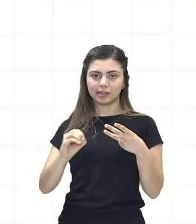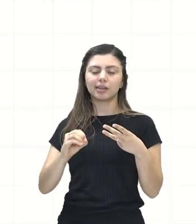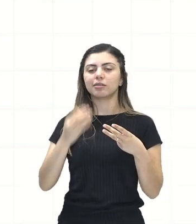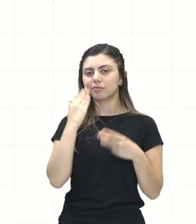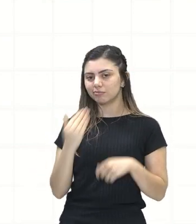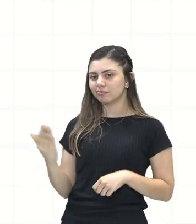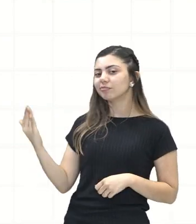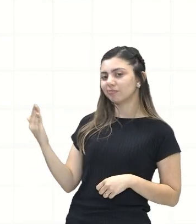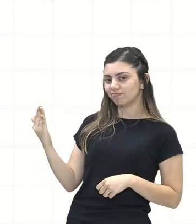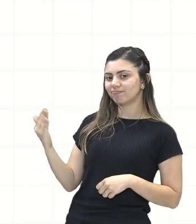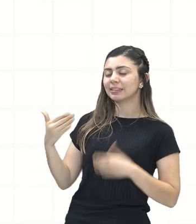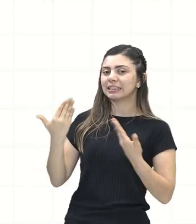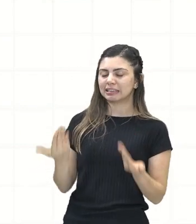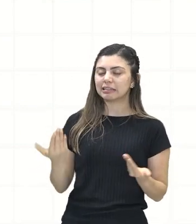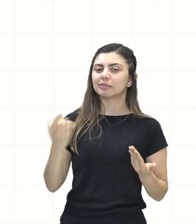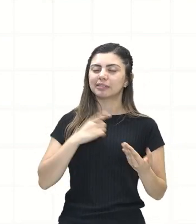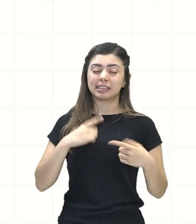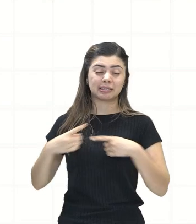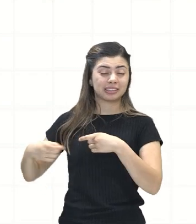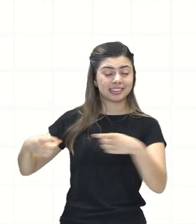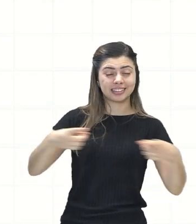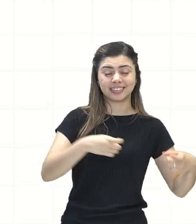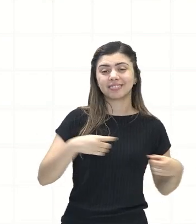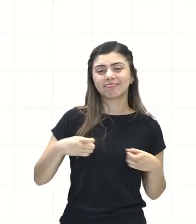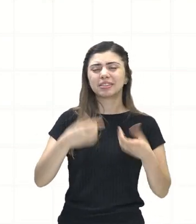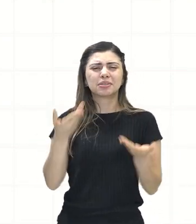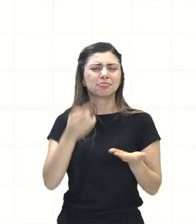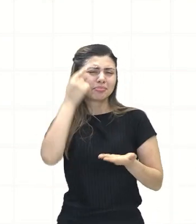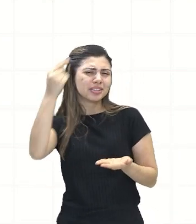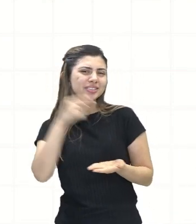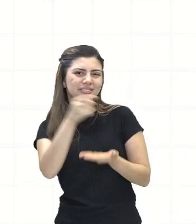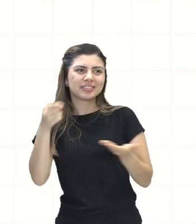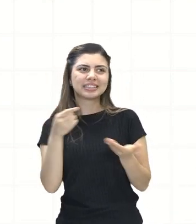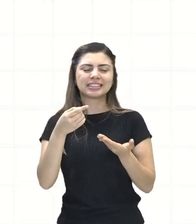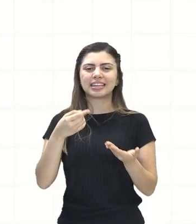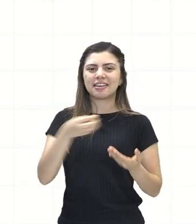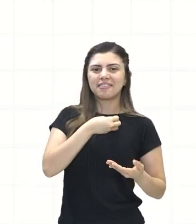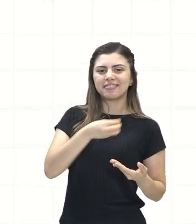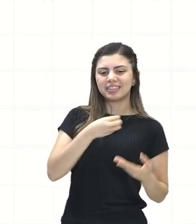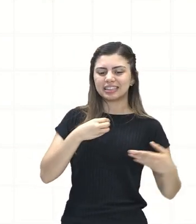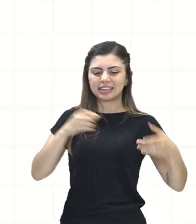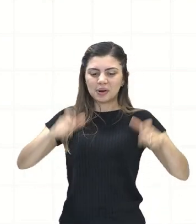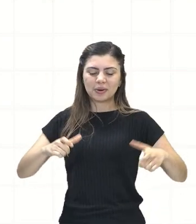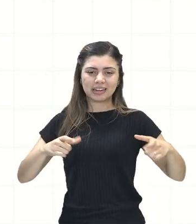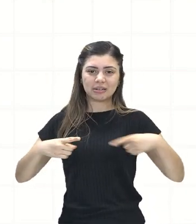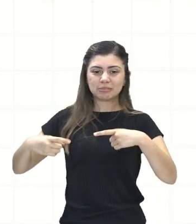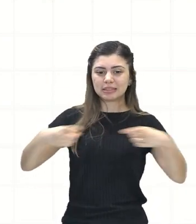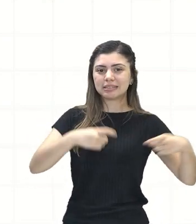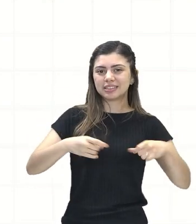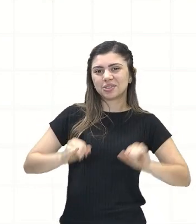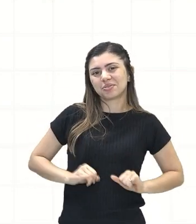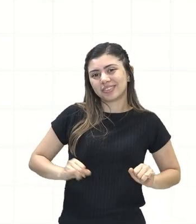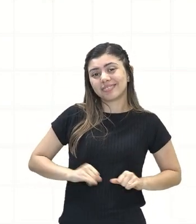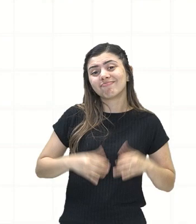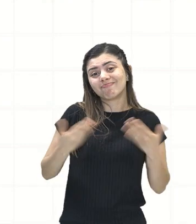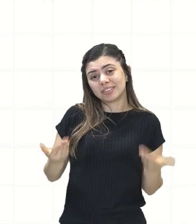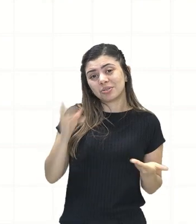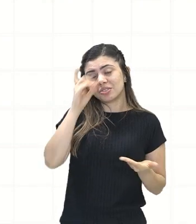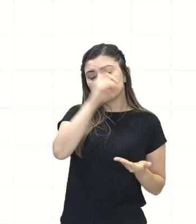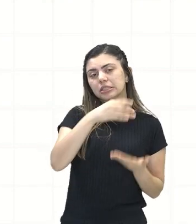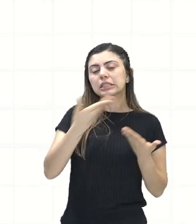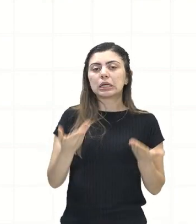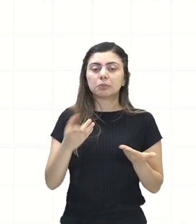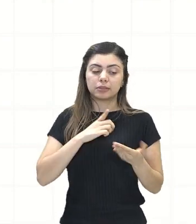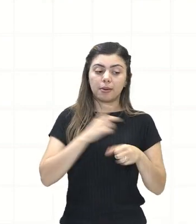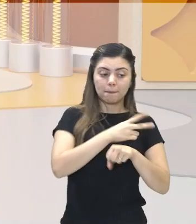as tensões são muito grandes. Imagina você viver numa área com esse tipo de tensão, né? Pessoal, quando as pessoas saem do país de